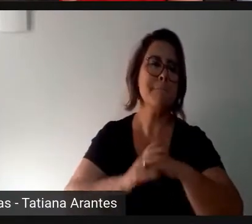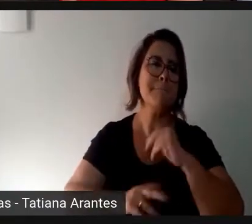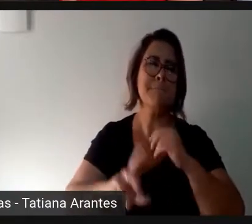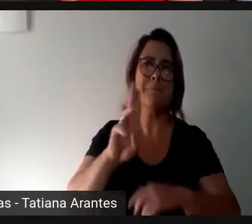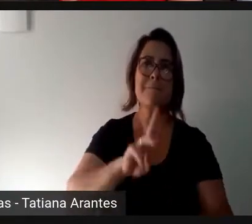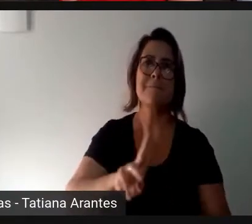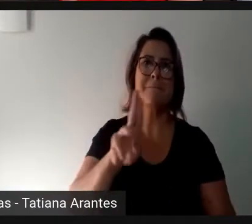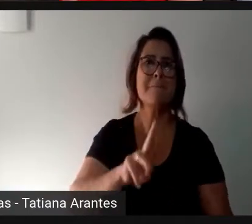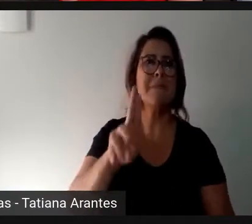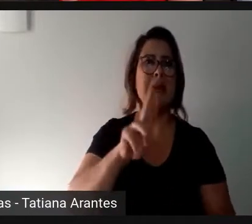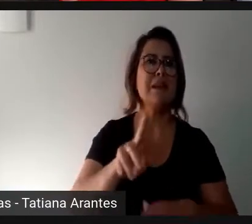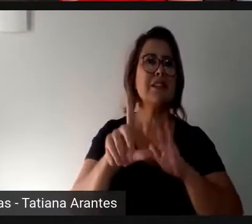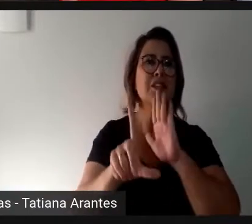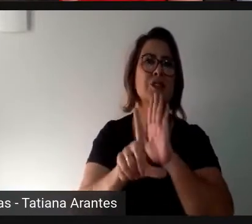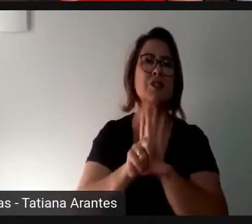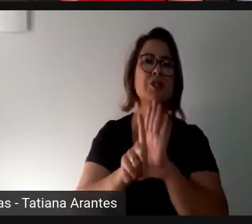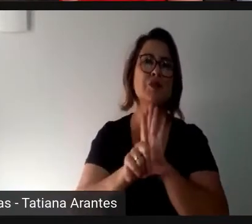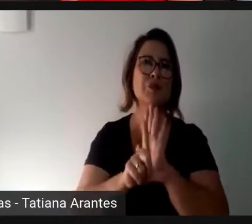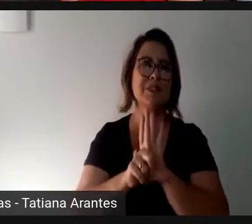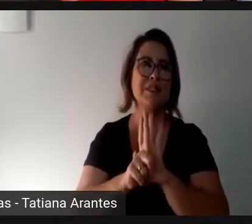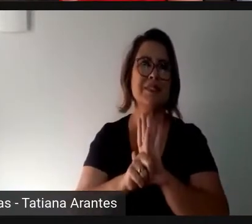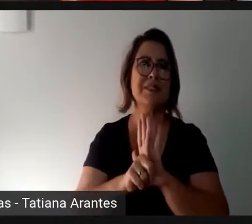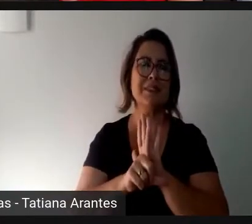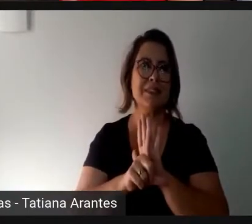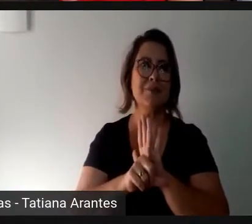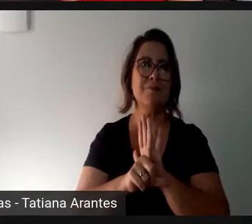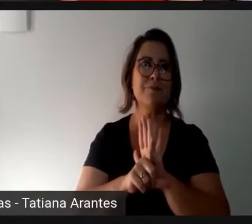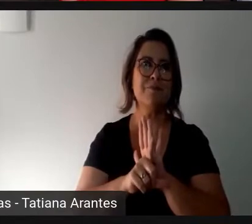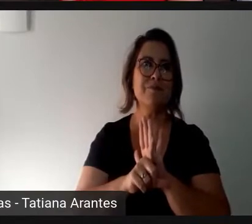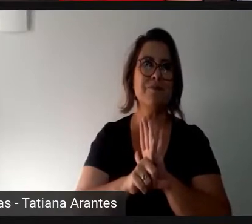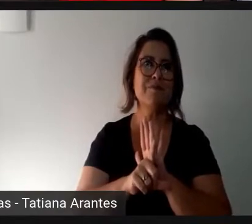aplicação da lei não é meramente a